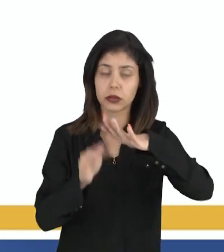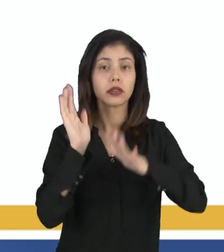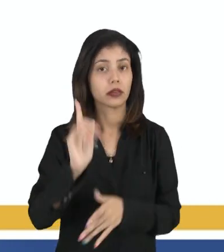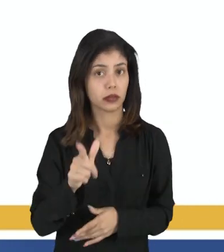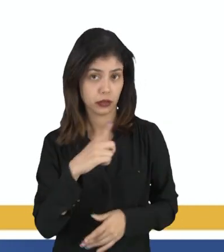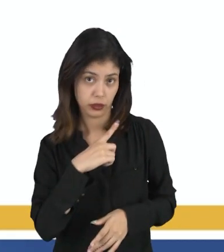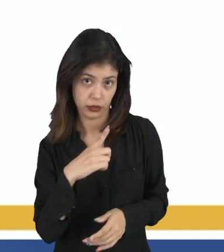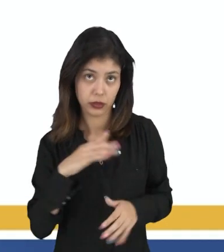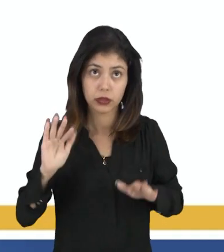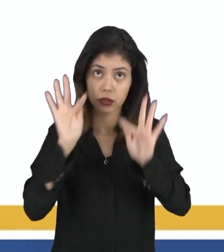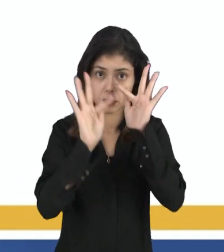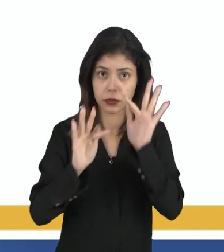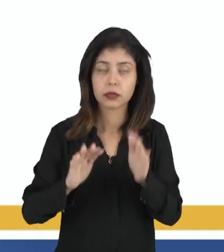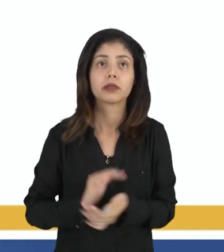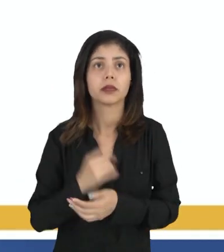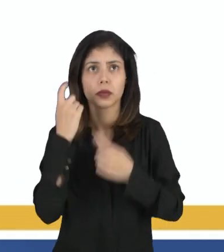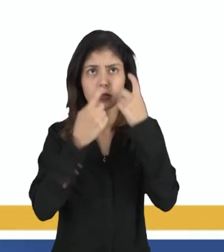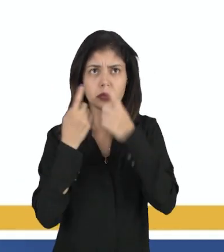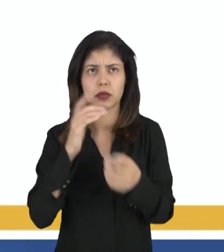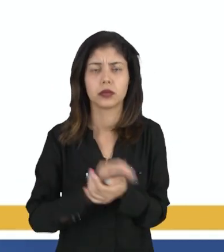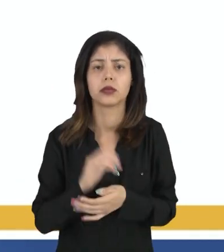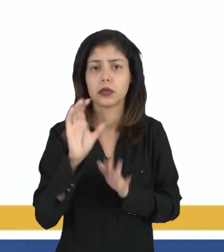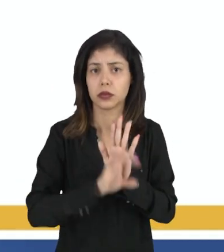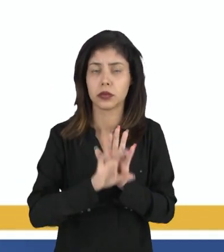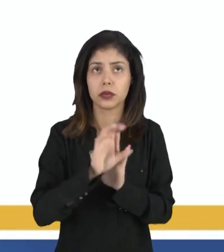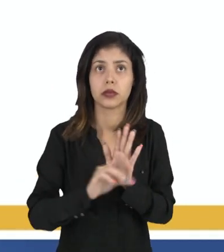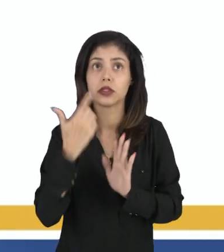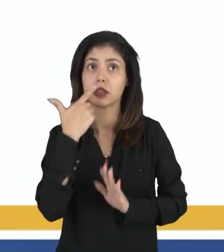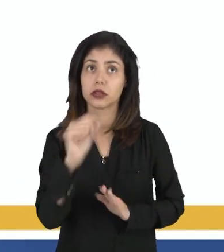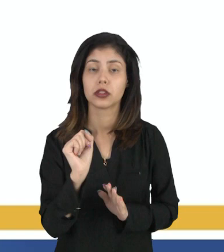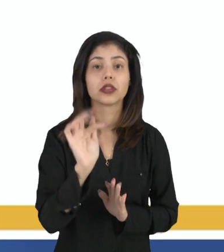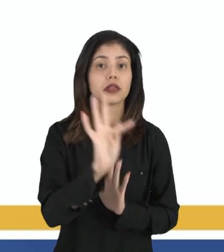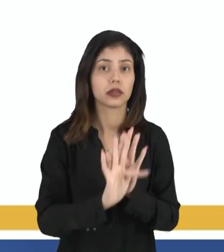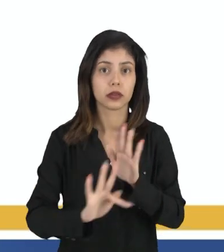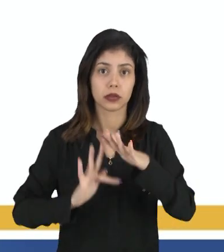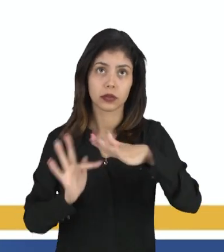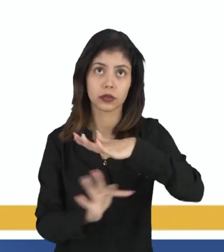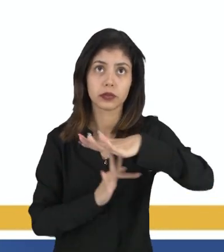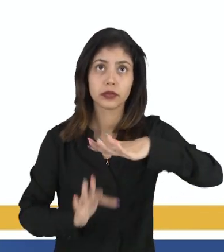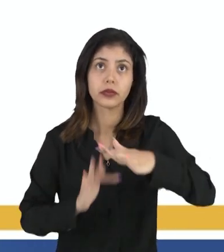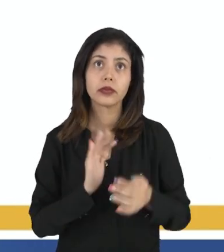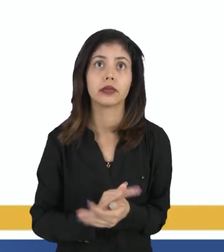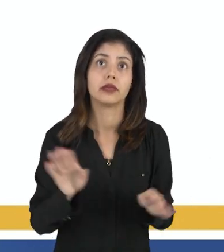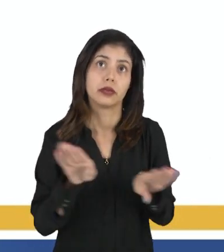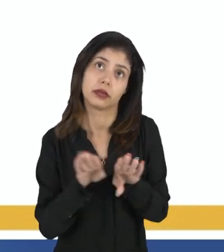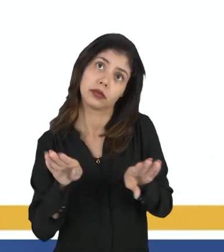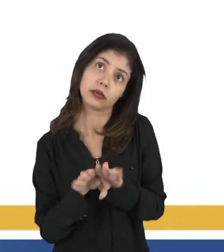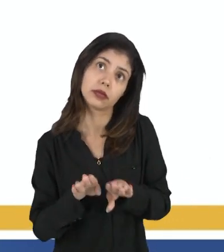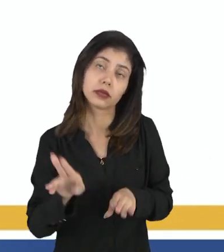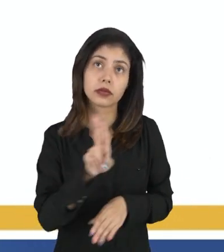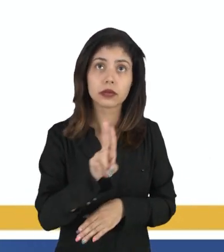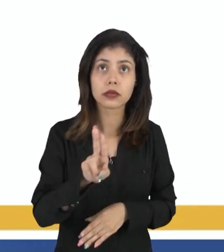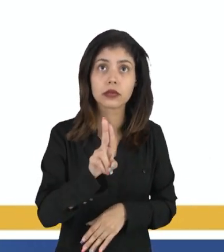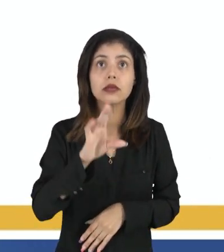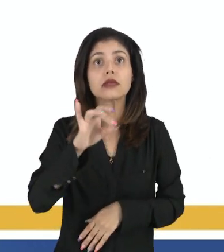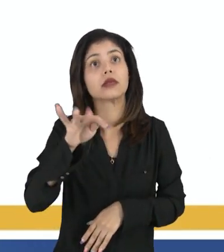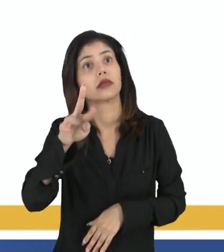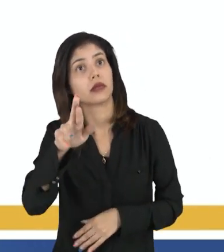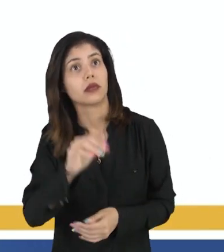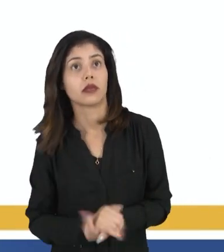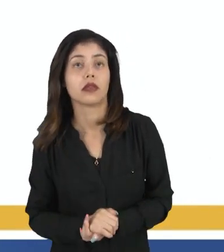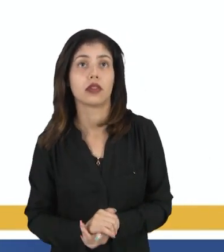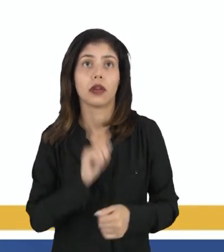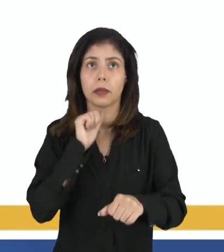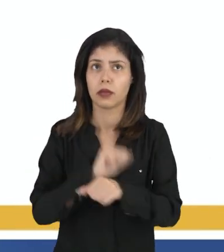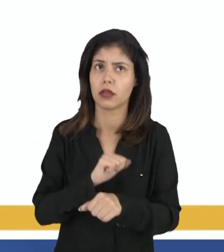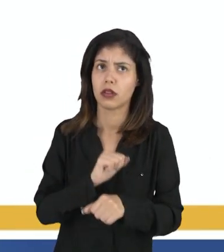essa preocupação. Olha o conceito. Linguagem formal, também chamada de culta, chamada de padrão,